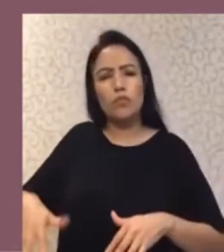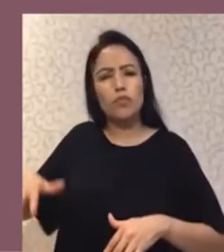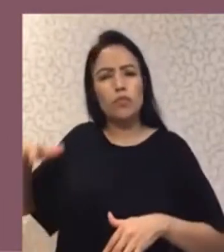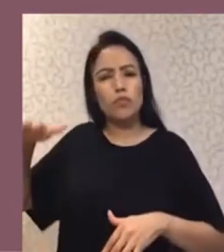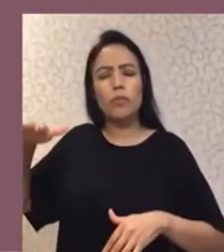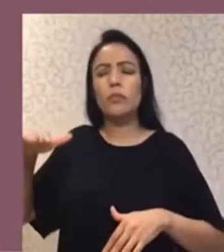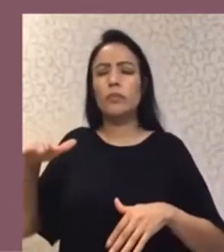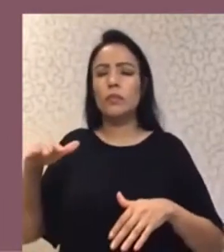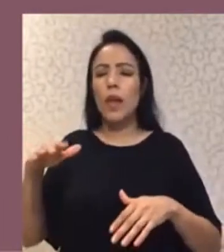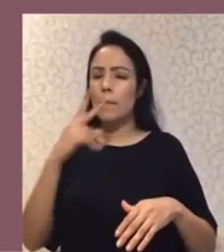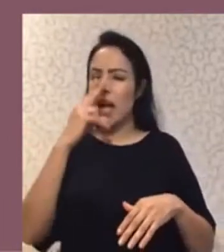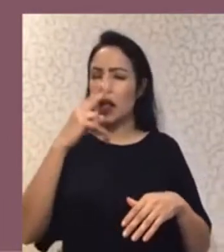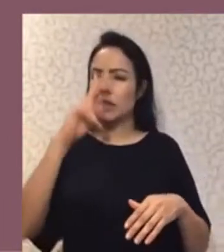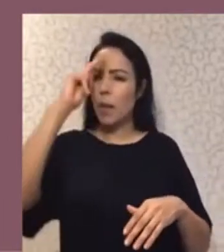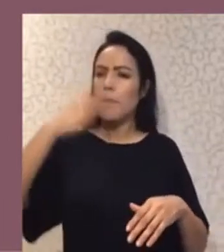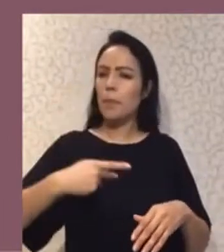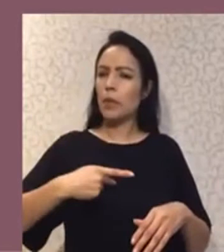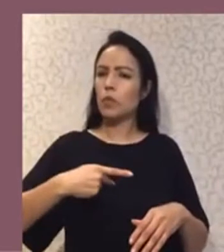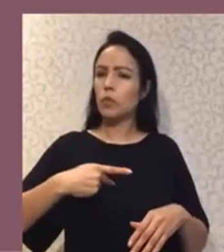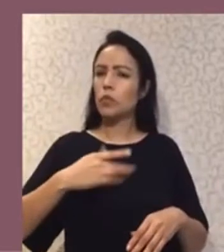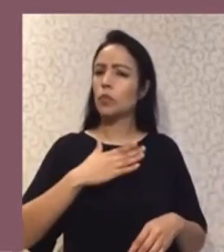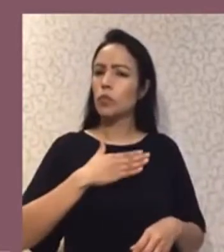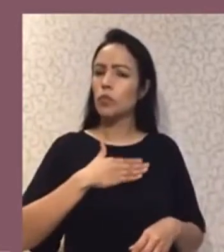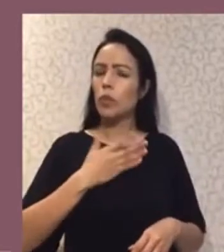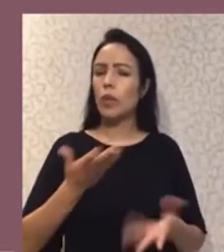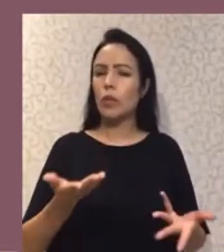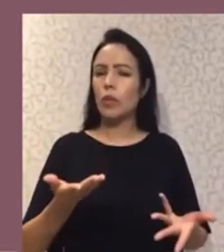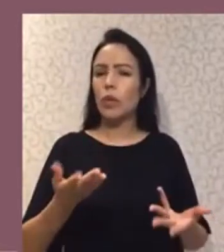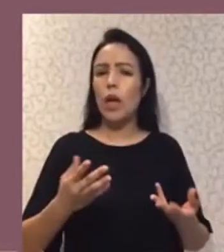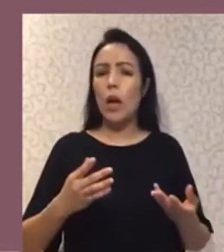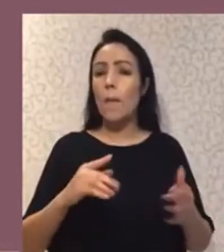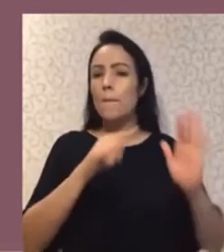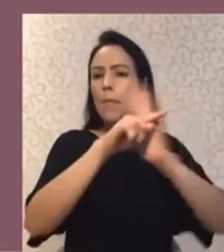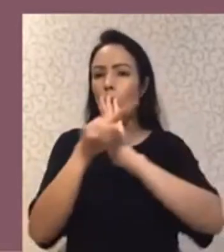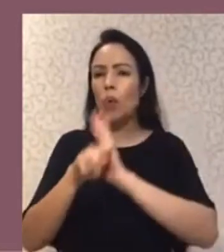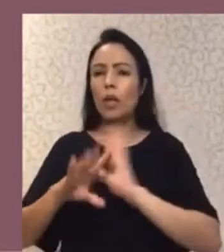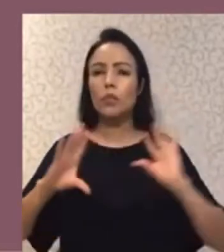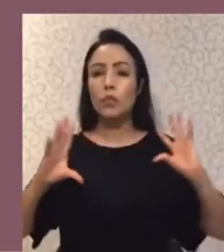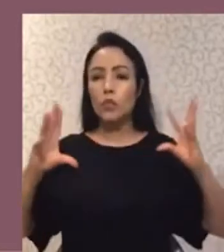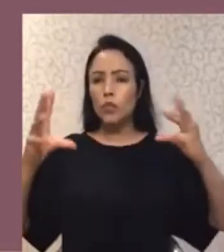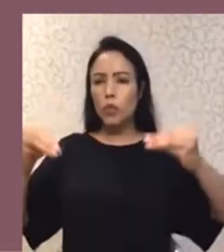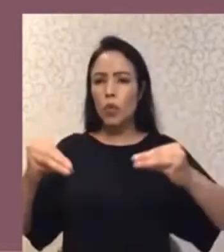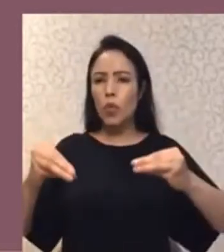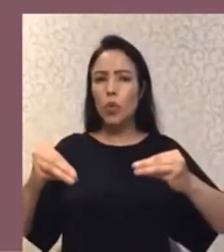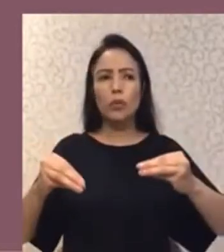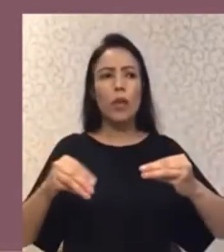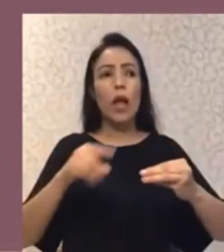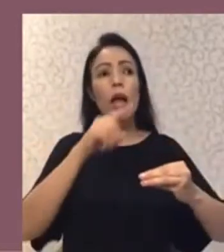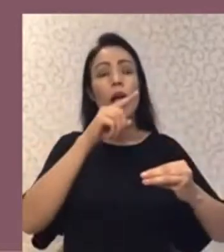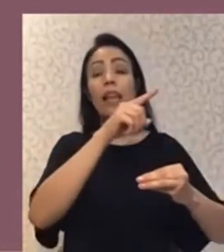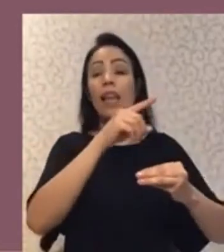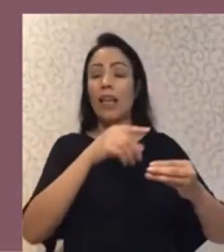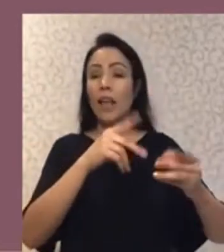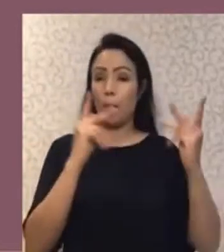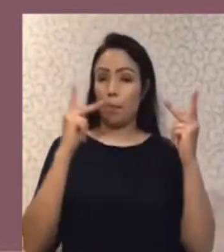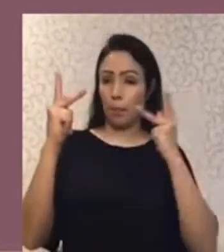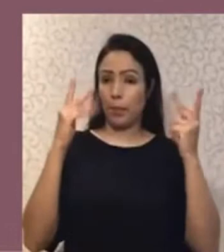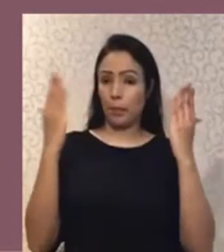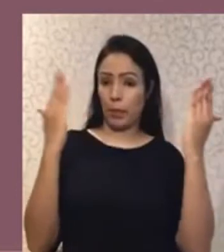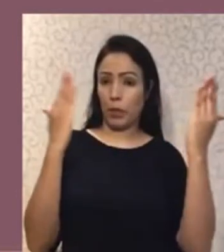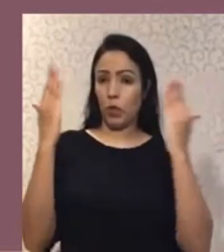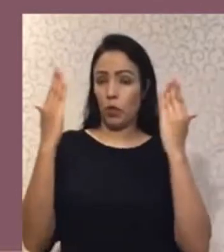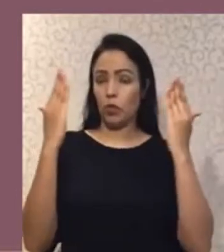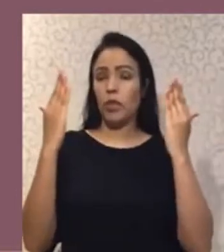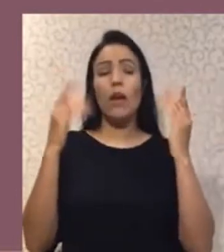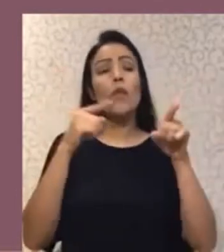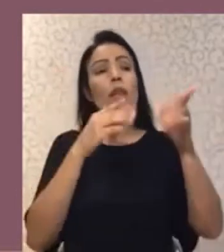é individual. Se eu perguntar para todos os meus colegas de departamento, ali na psicologia, o que você fez para passar neste